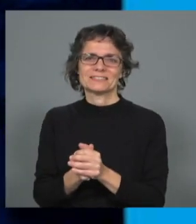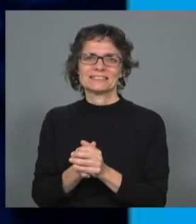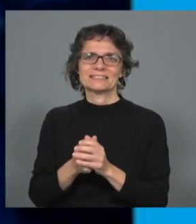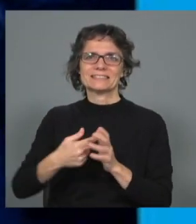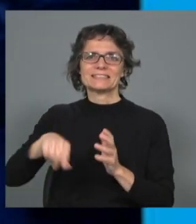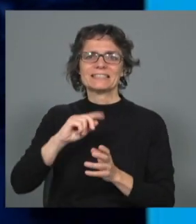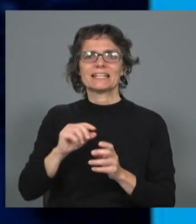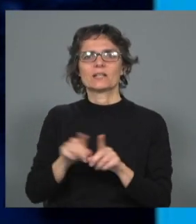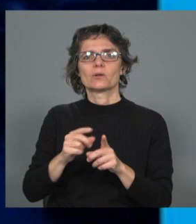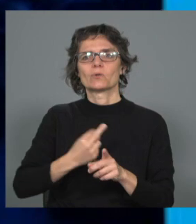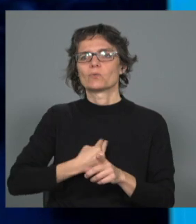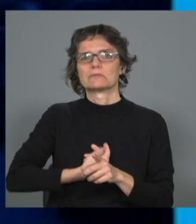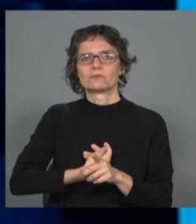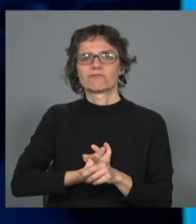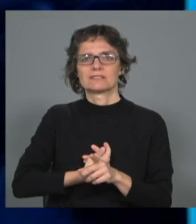conversão